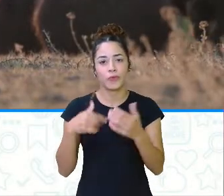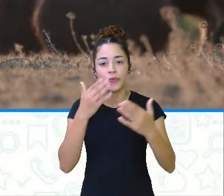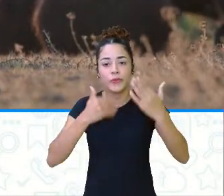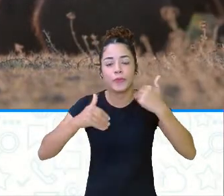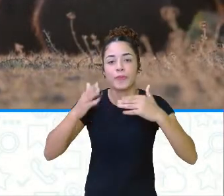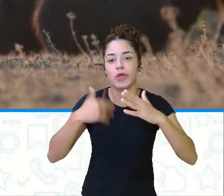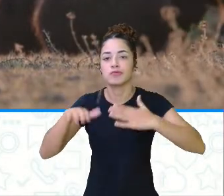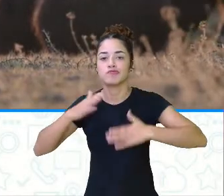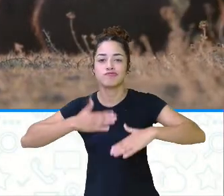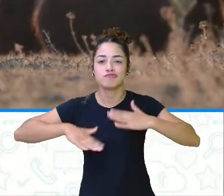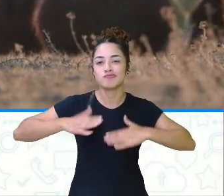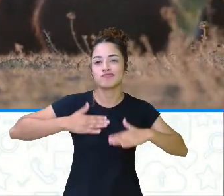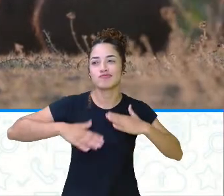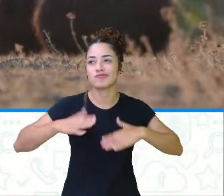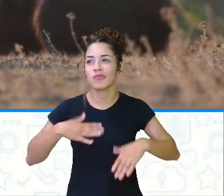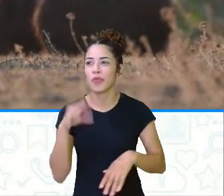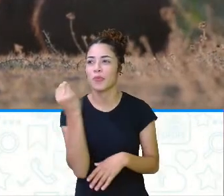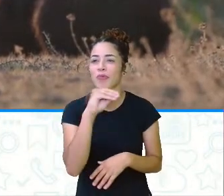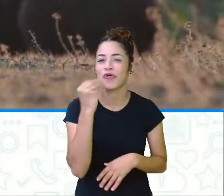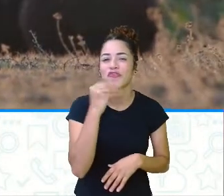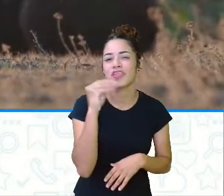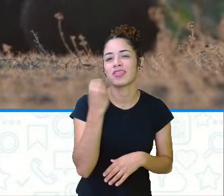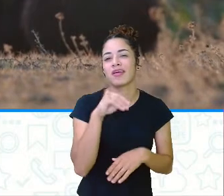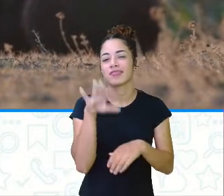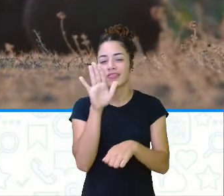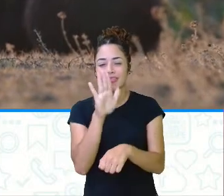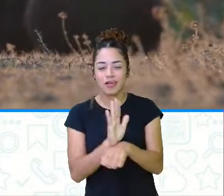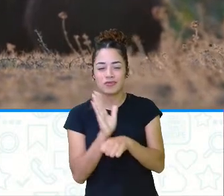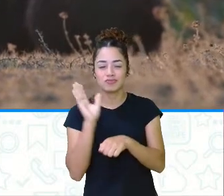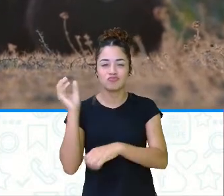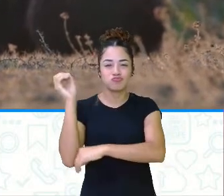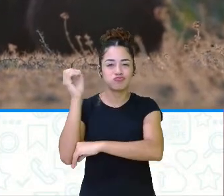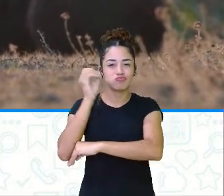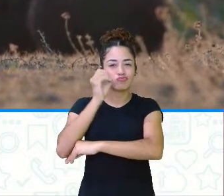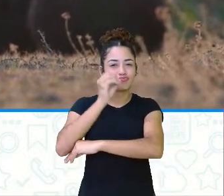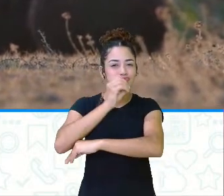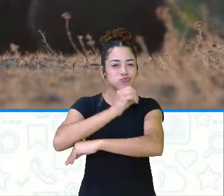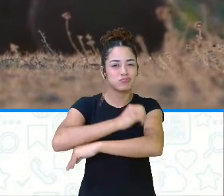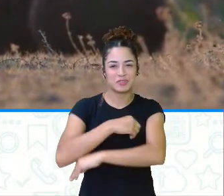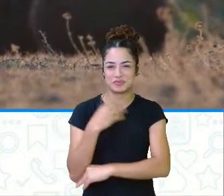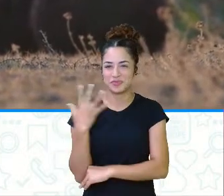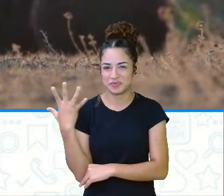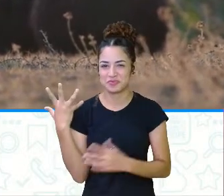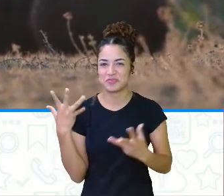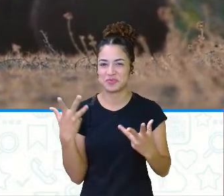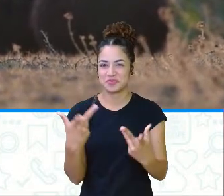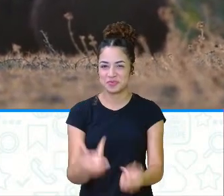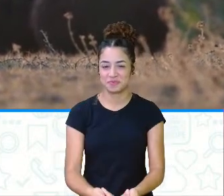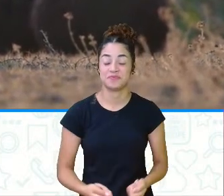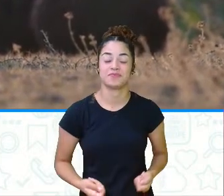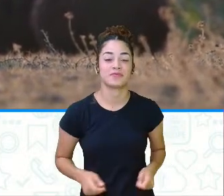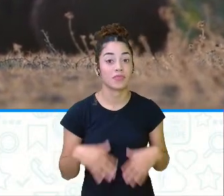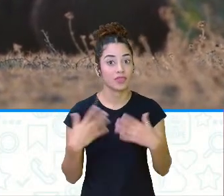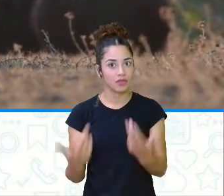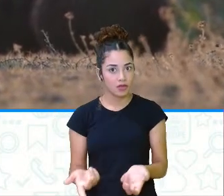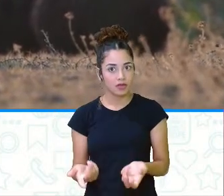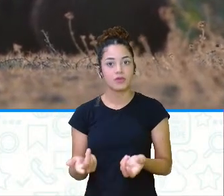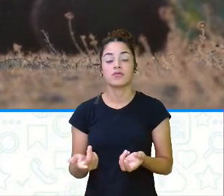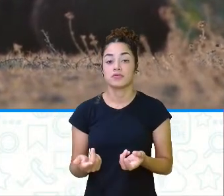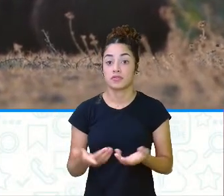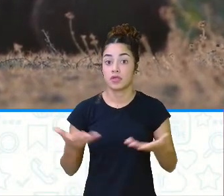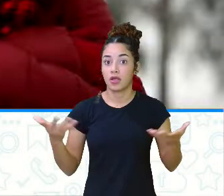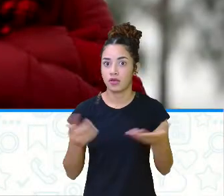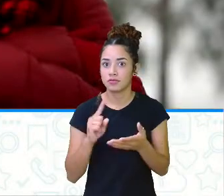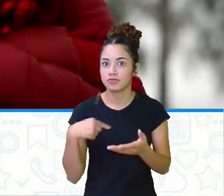comendo, relaxando, aproveitando o final da tarde. Olha que coisa maravilhosa. Então, gente, falando em tarde, vamos falar um pouco